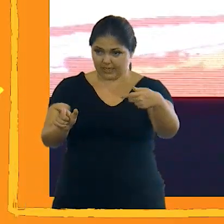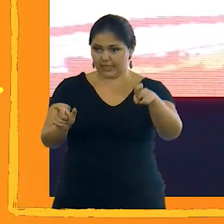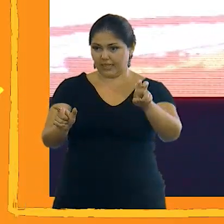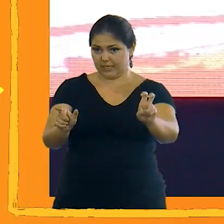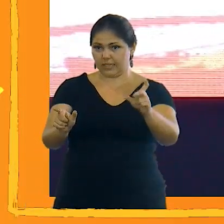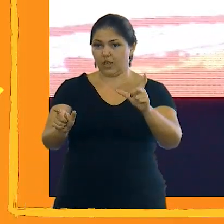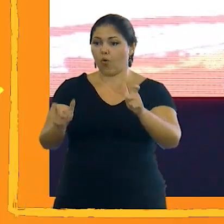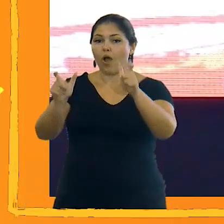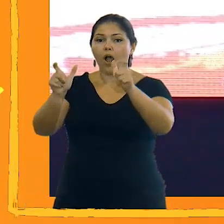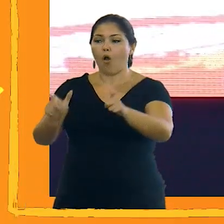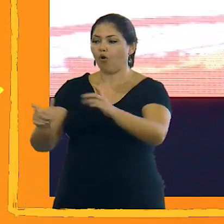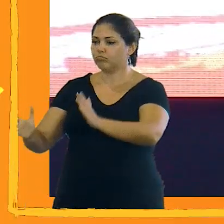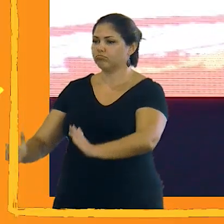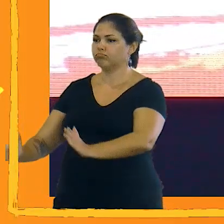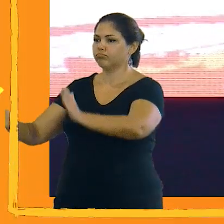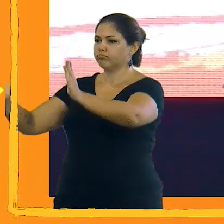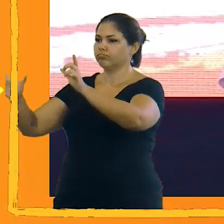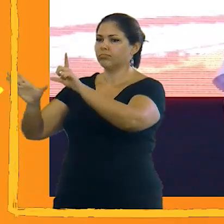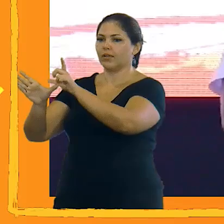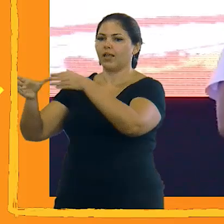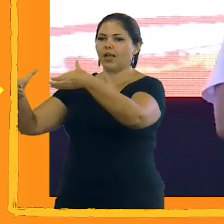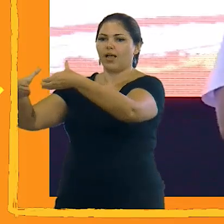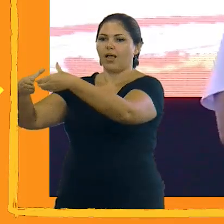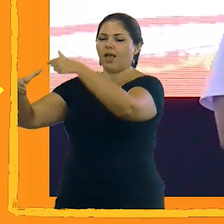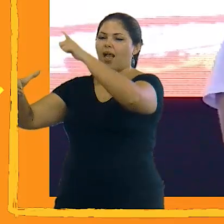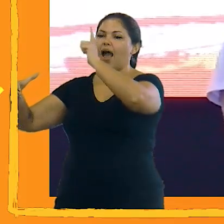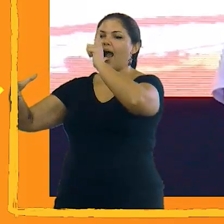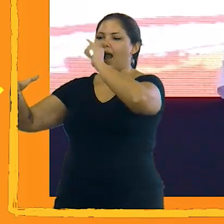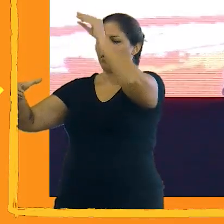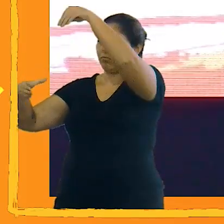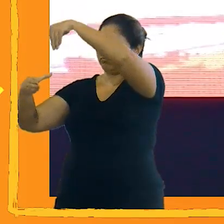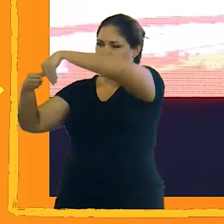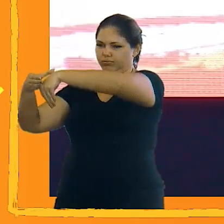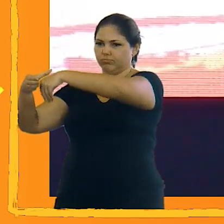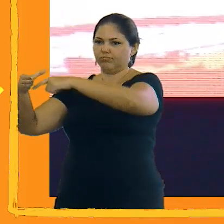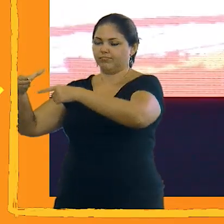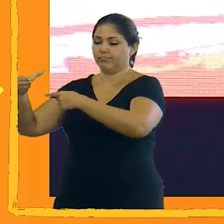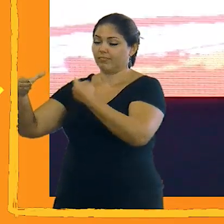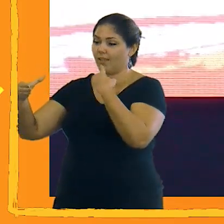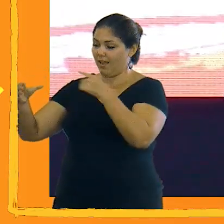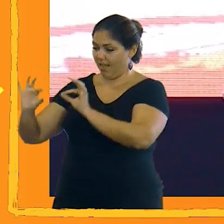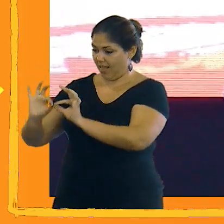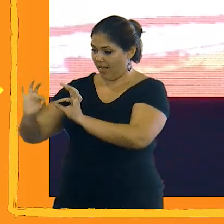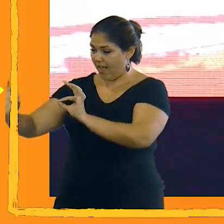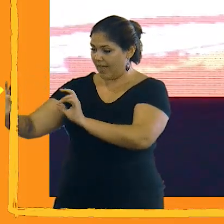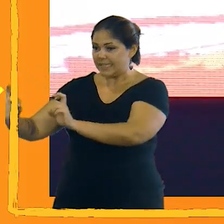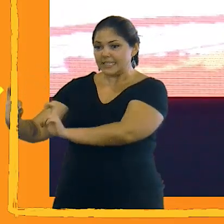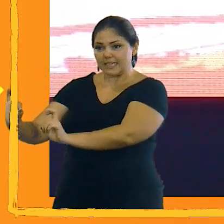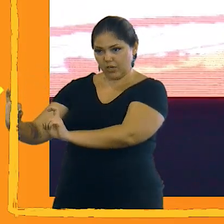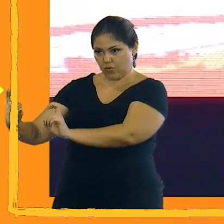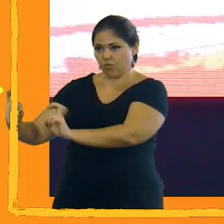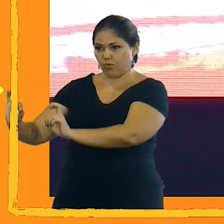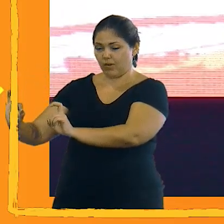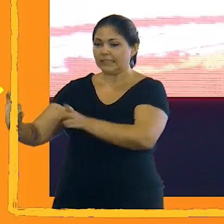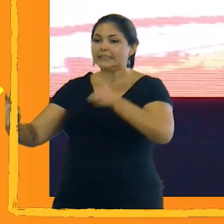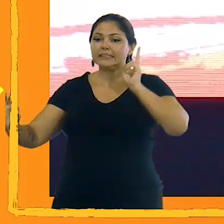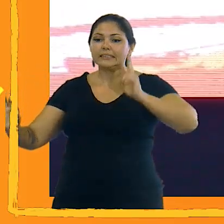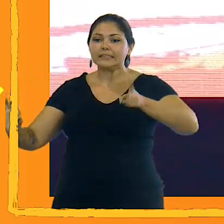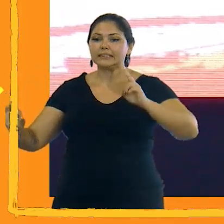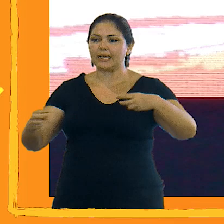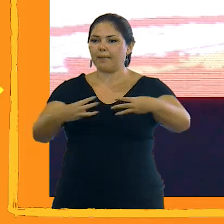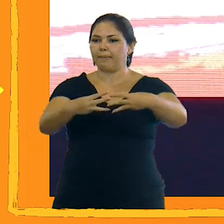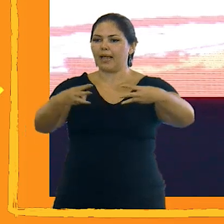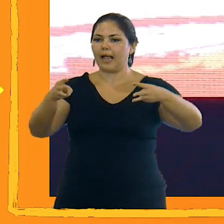cilindro circular reto cujo raio da base mede 5 m sempre abastecido no primeiro dia de cada mês por caminhões